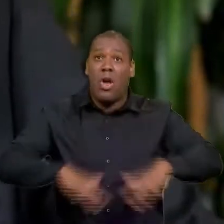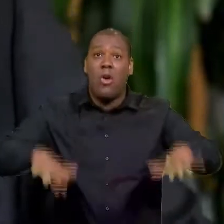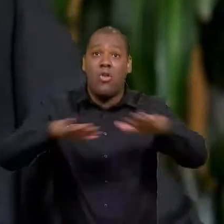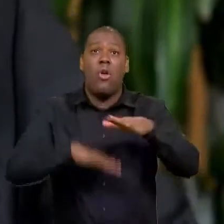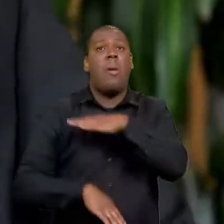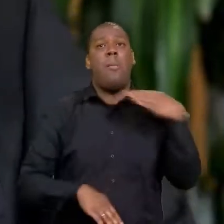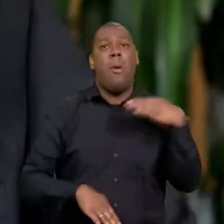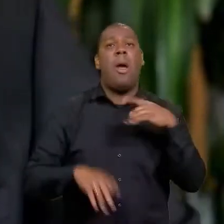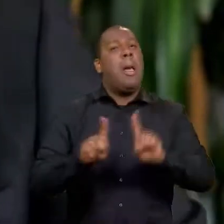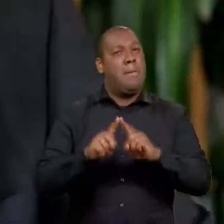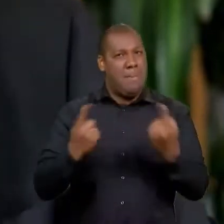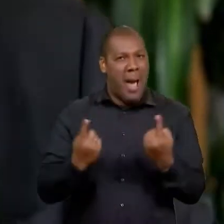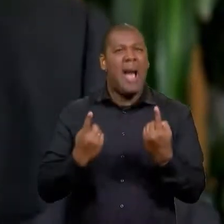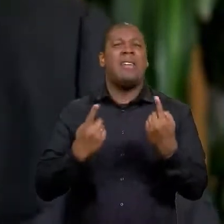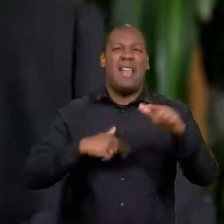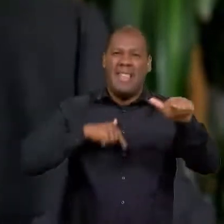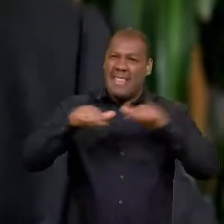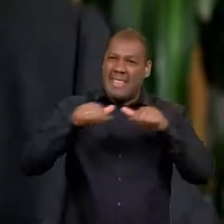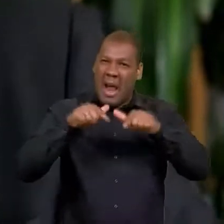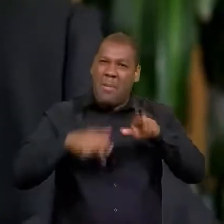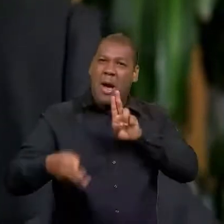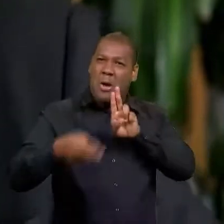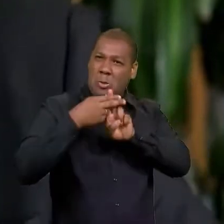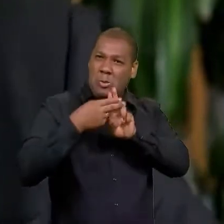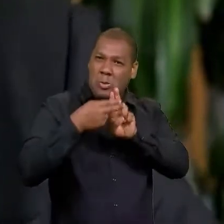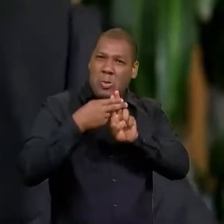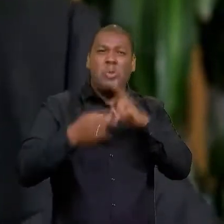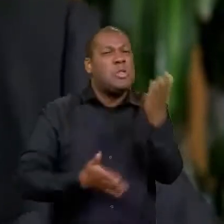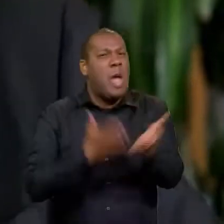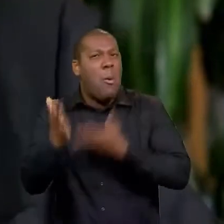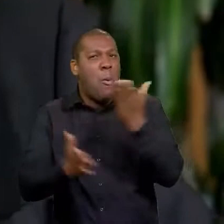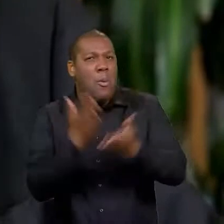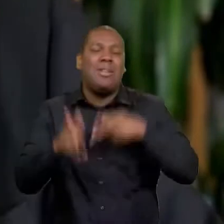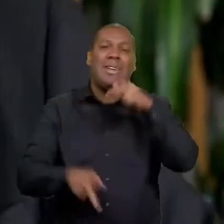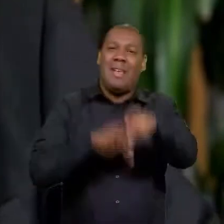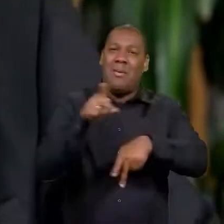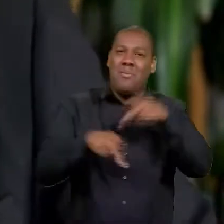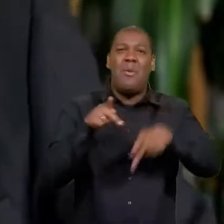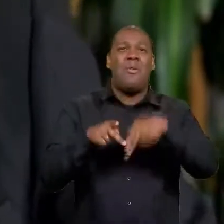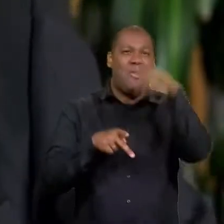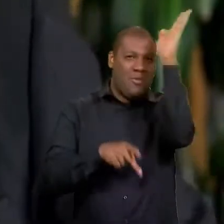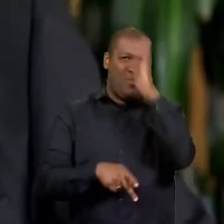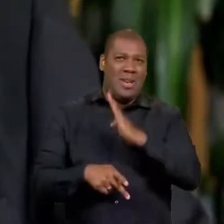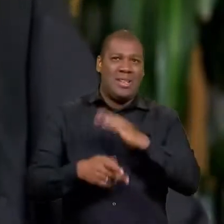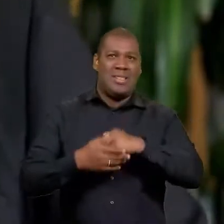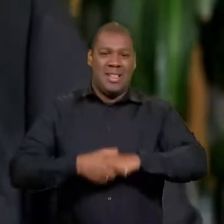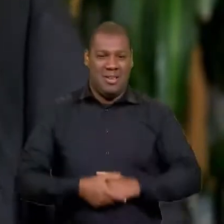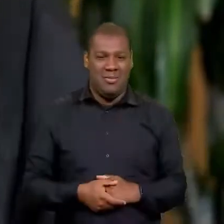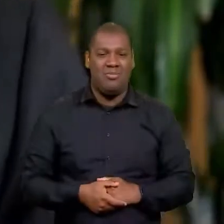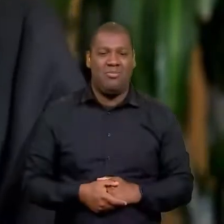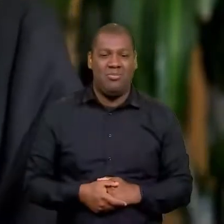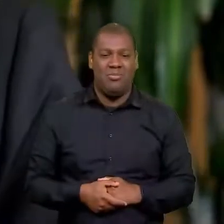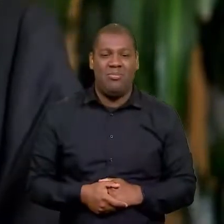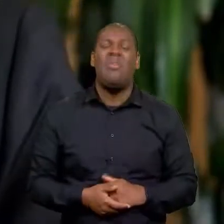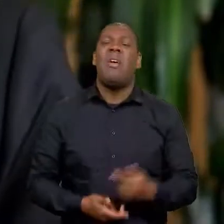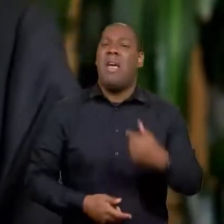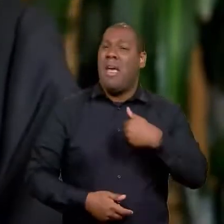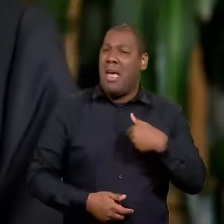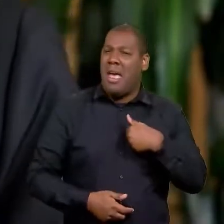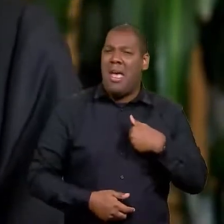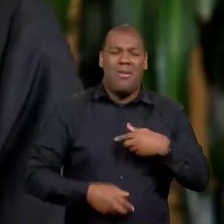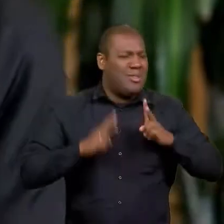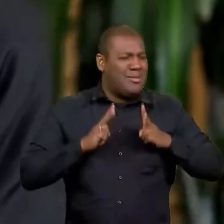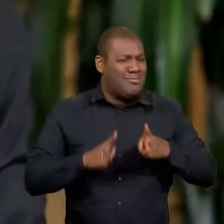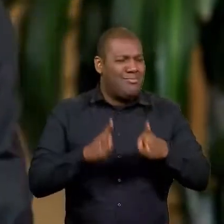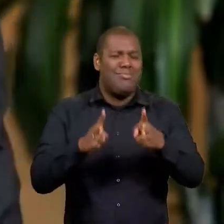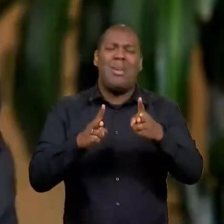povo brasileiro. Se não fosse o SUS, teria morrido muito mais gente. Eu sou eternamente grato ao pessoal que trabalha no SUS